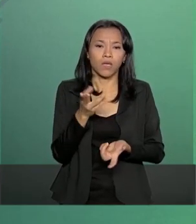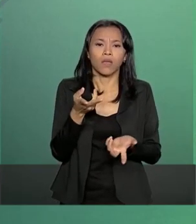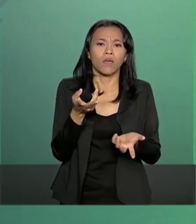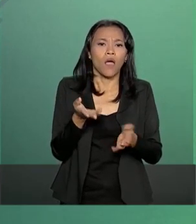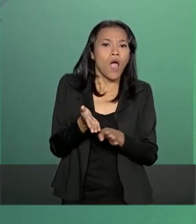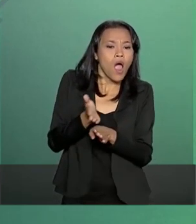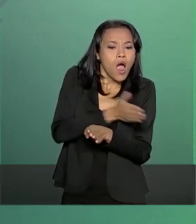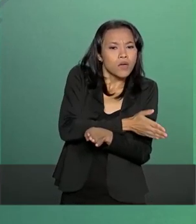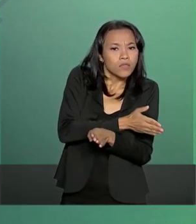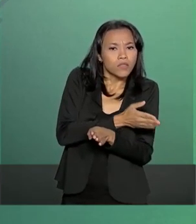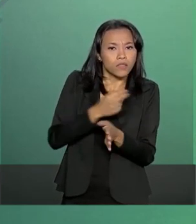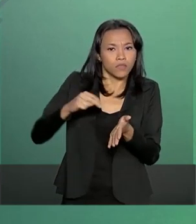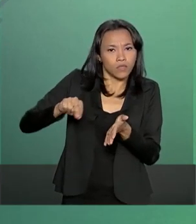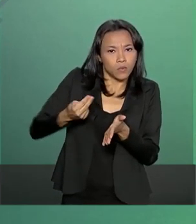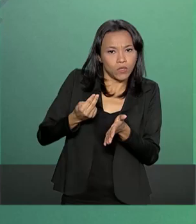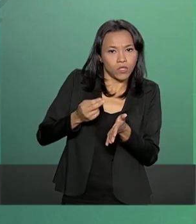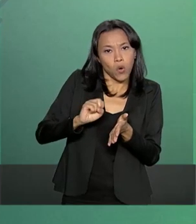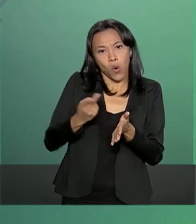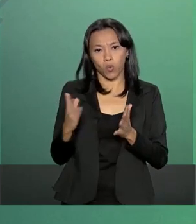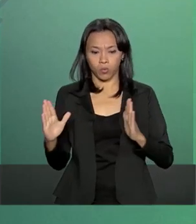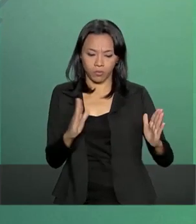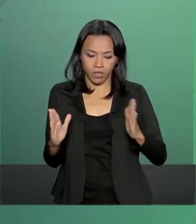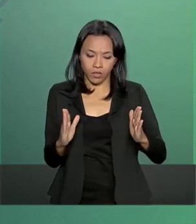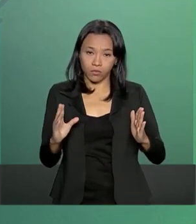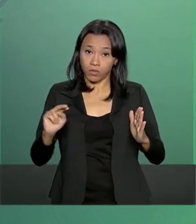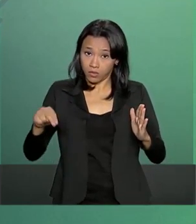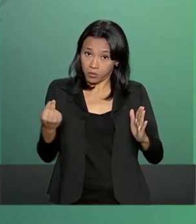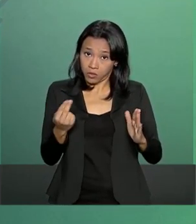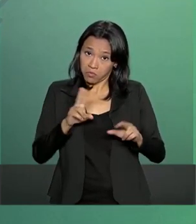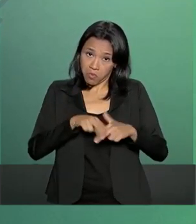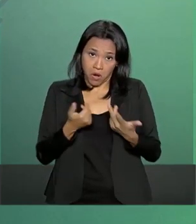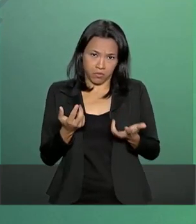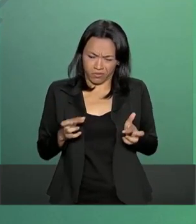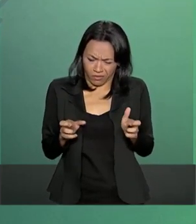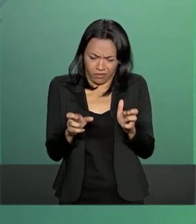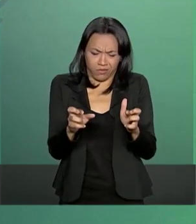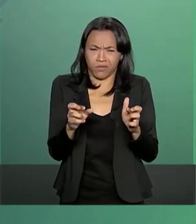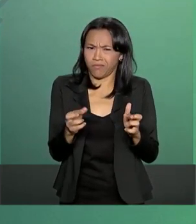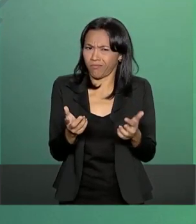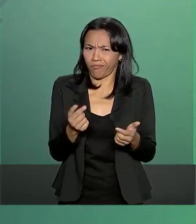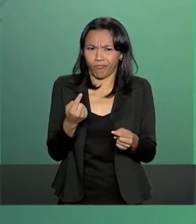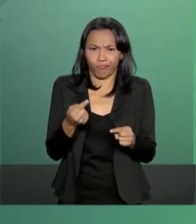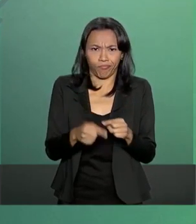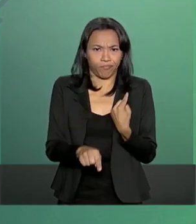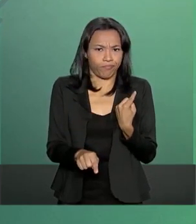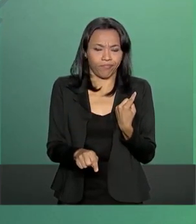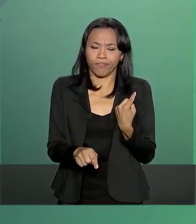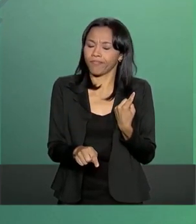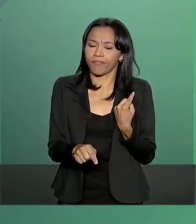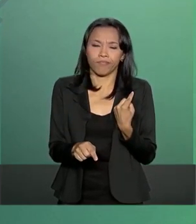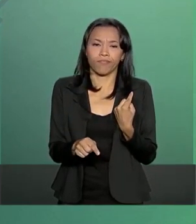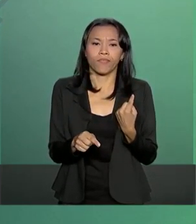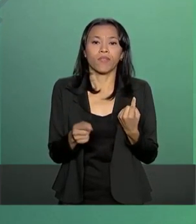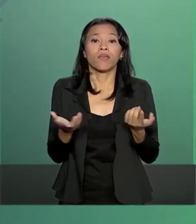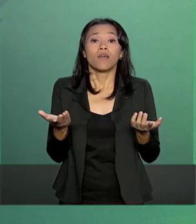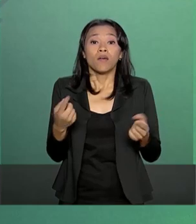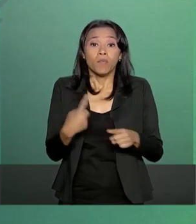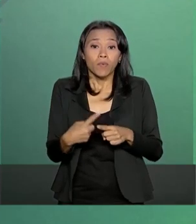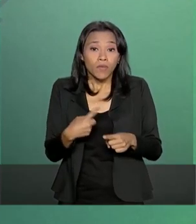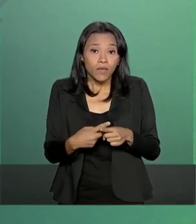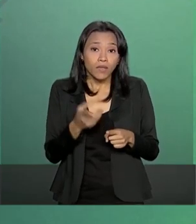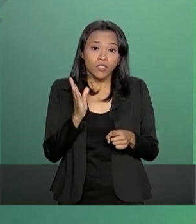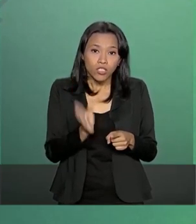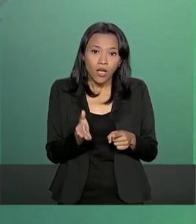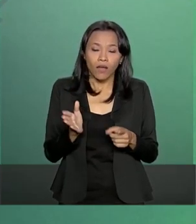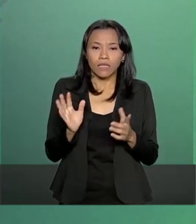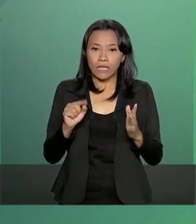pré-operatório ou durante a internação com relação a essa doença. Além disso, os jaçados